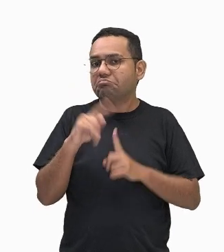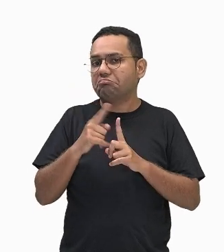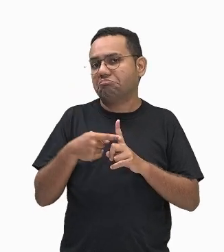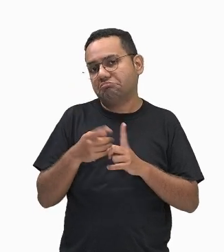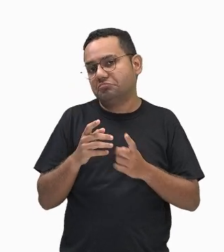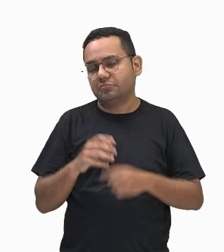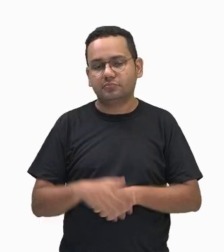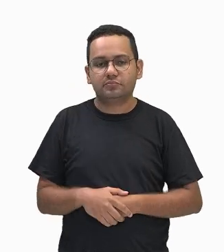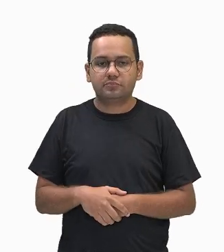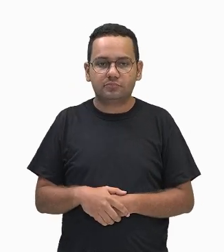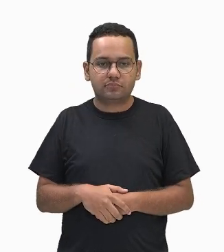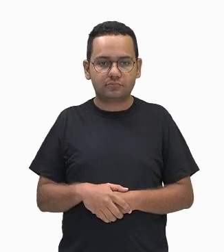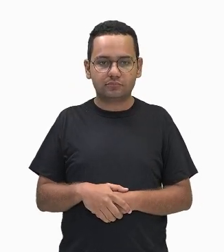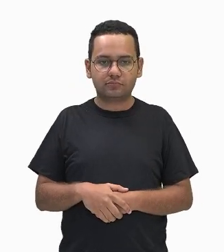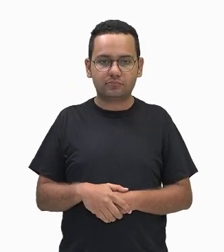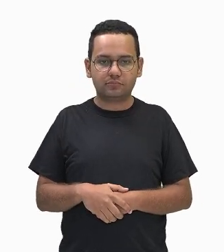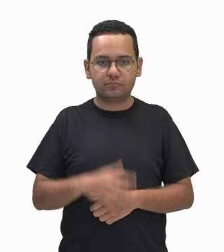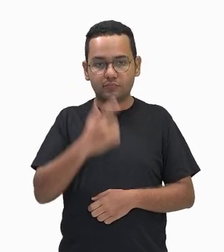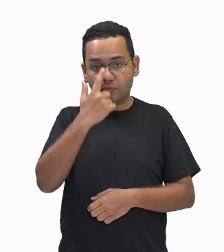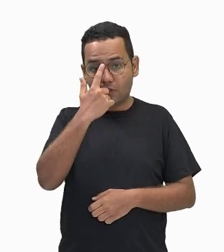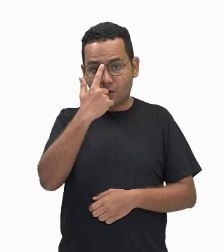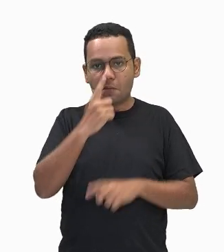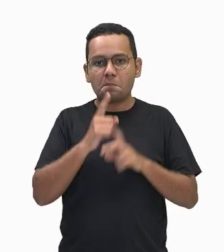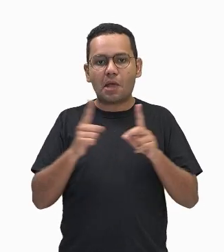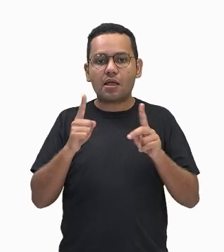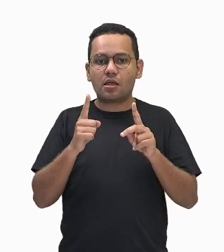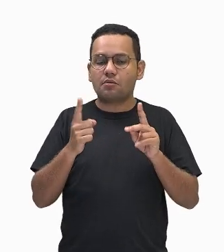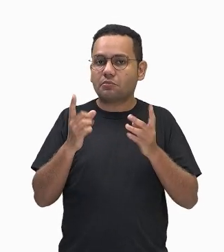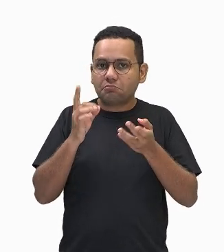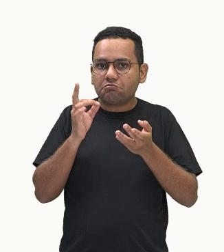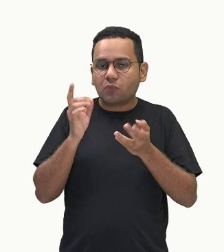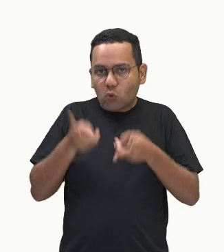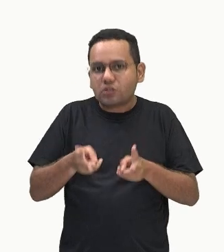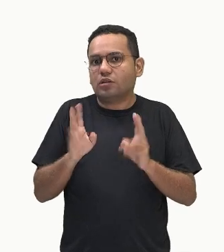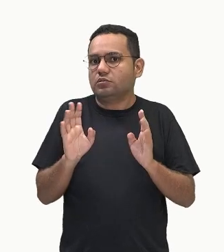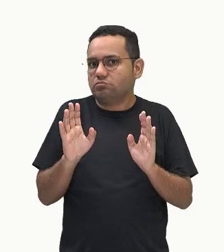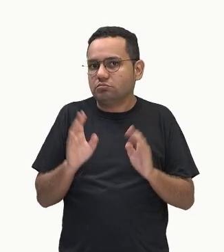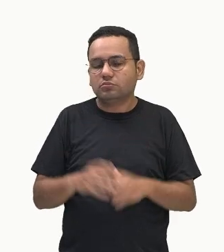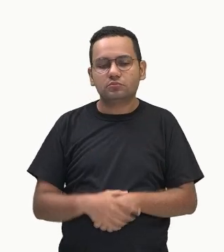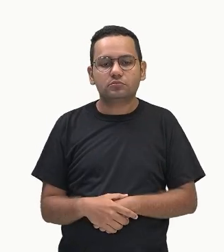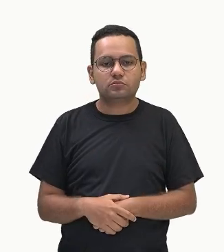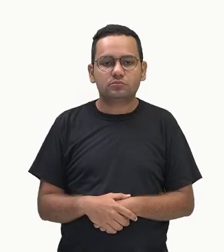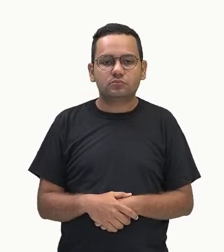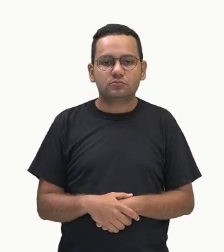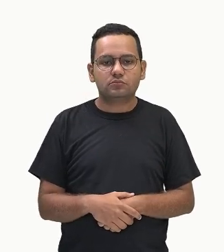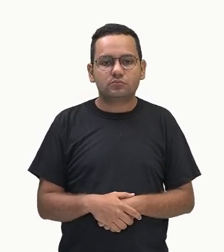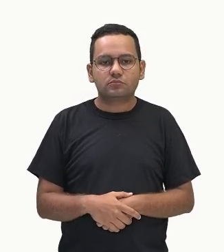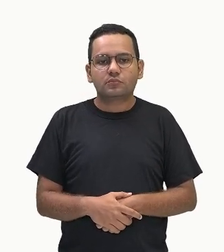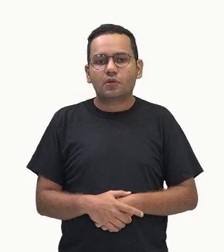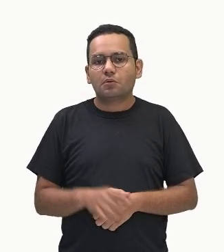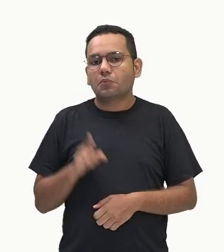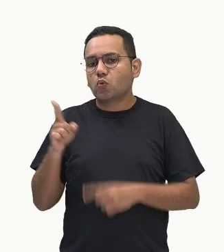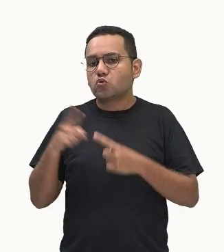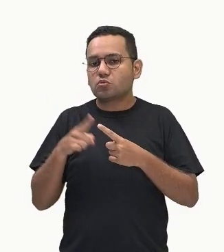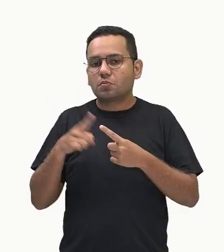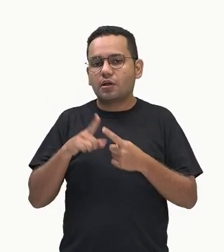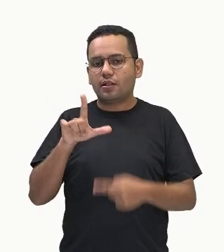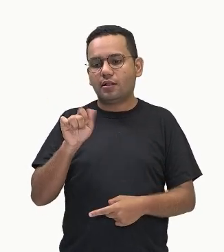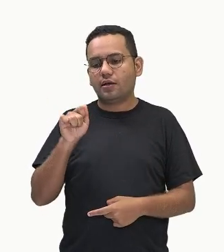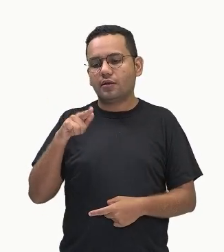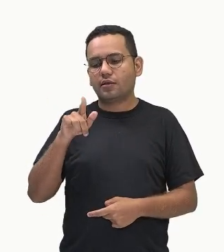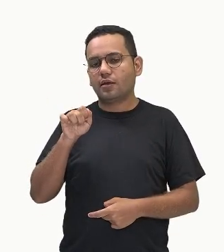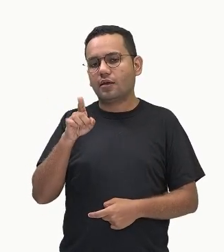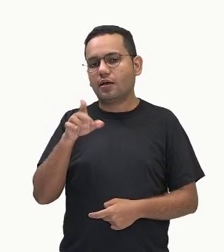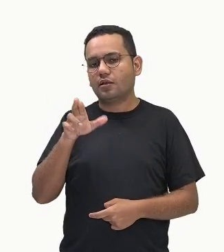Só que de forma definitiva. O método realizado nas mulheres é a laqueadura